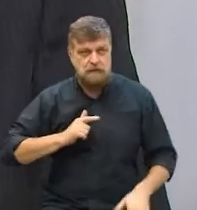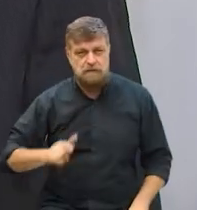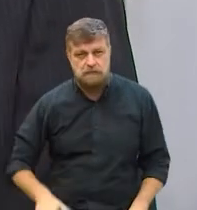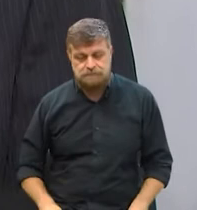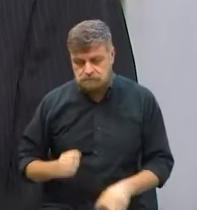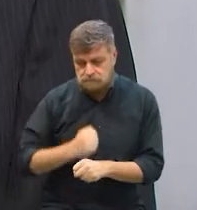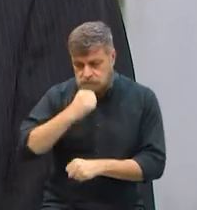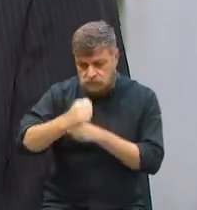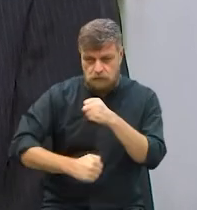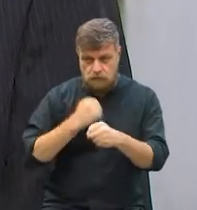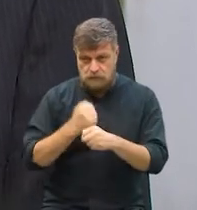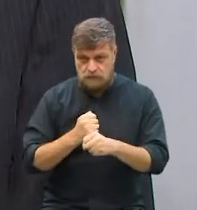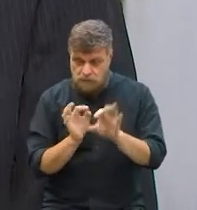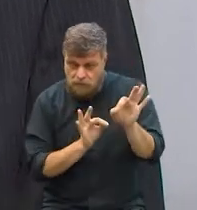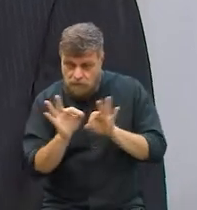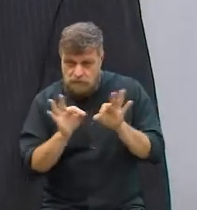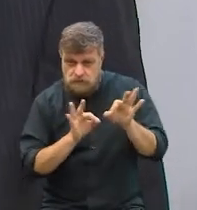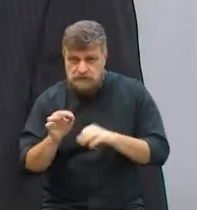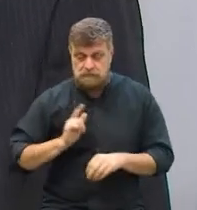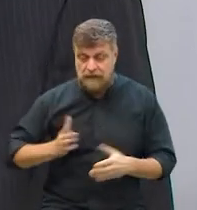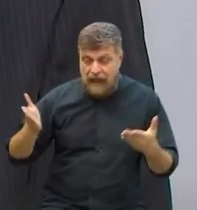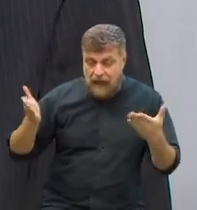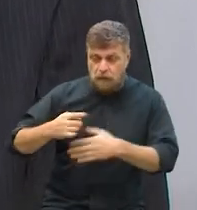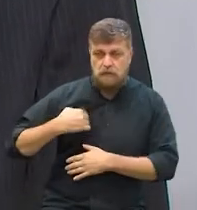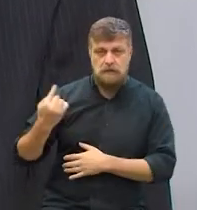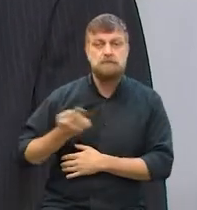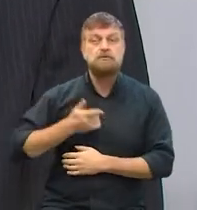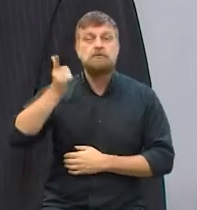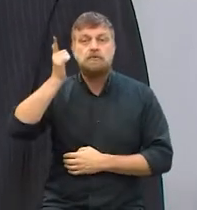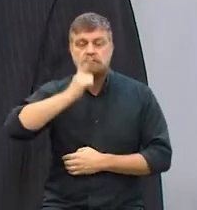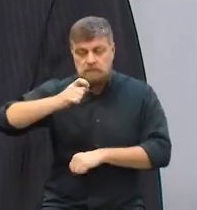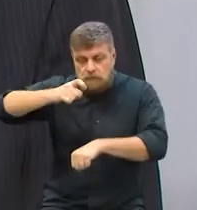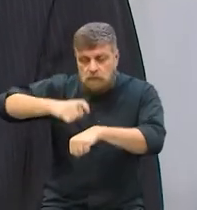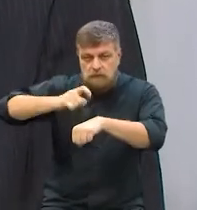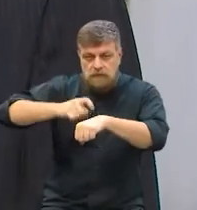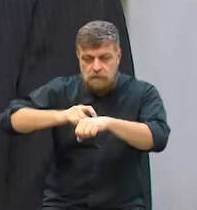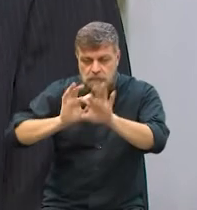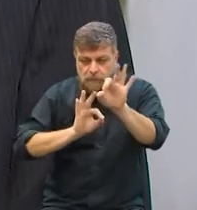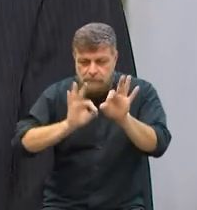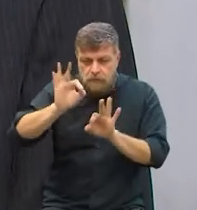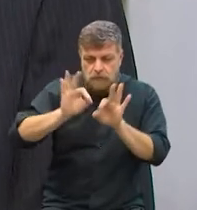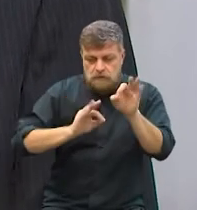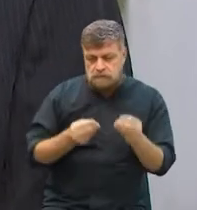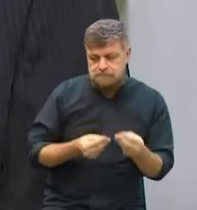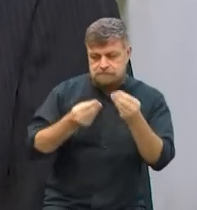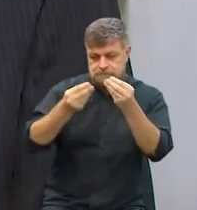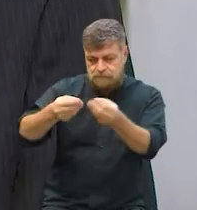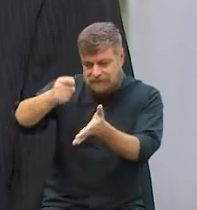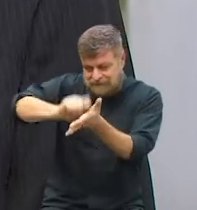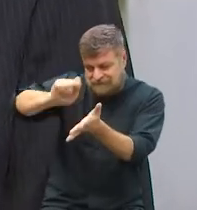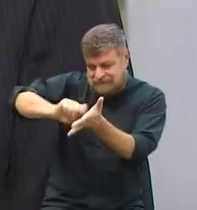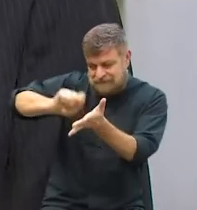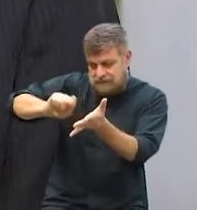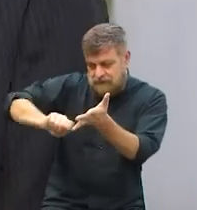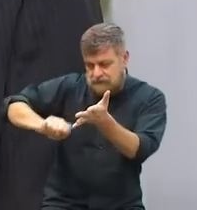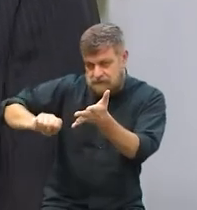do ano com projetos e tal, só agora a gente conseguiu um tempo para colocar esse projeto por